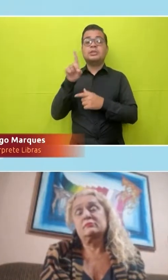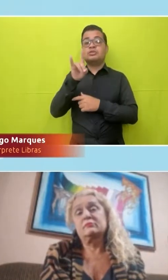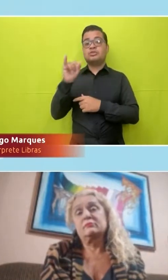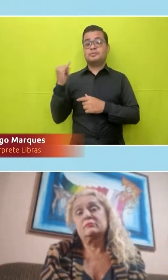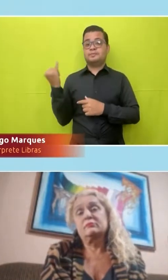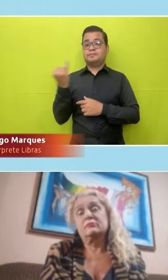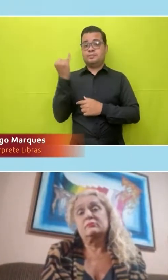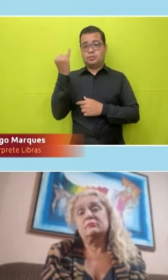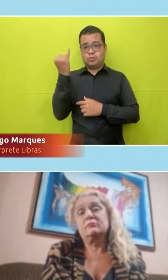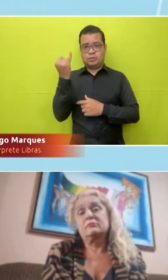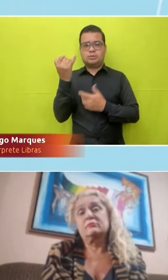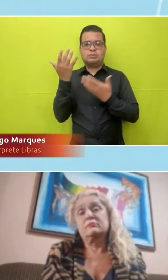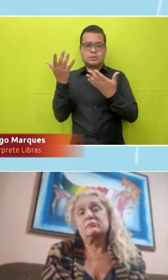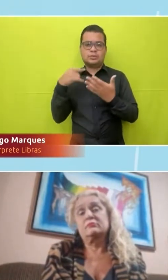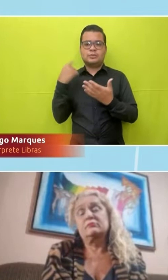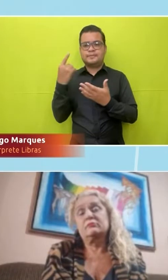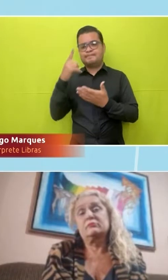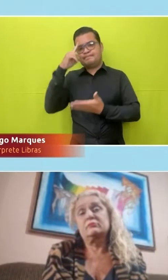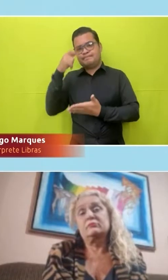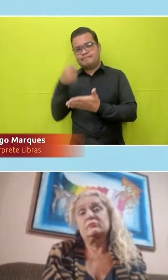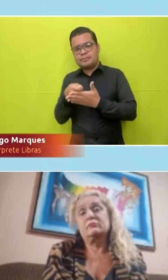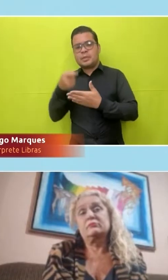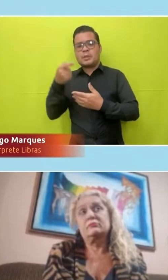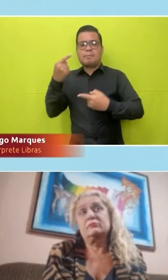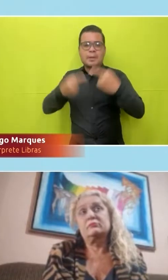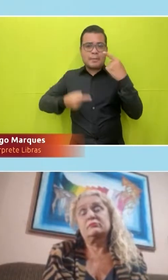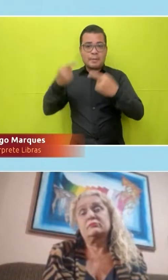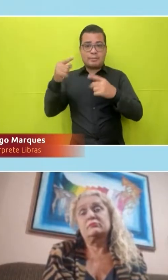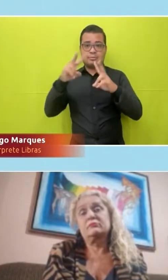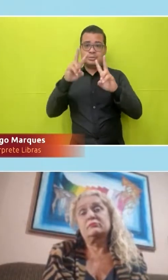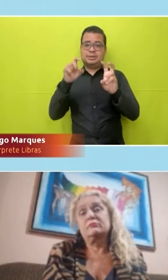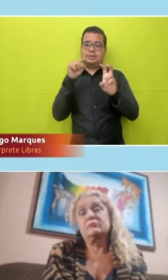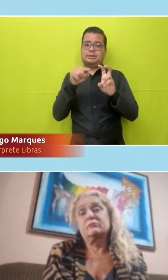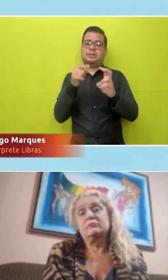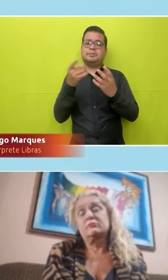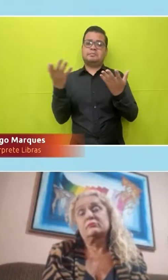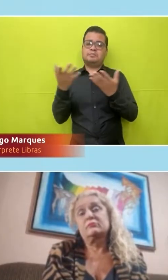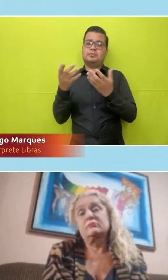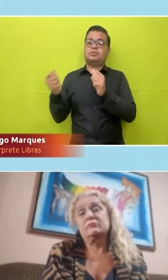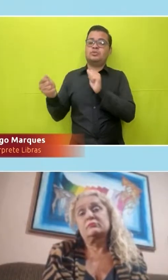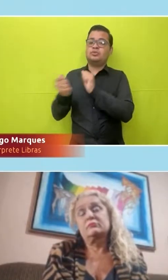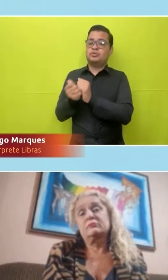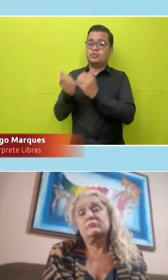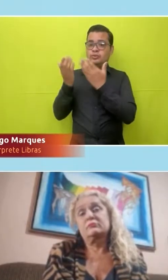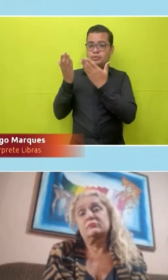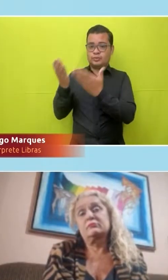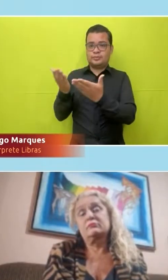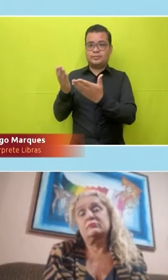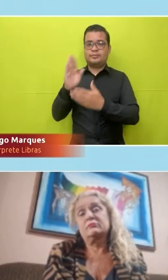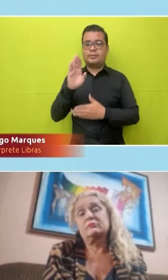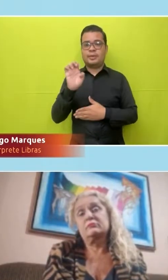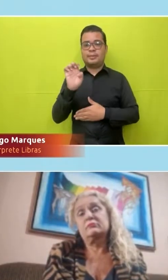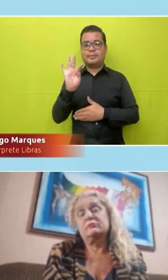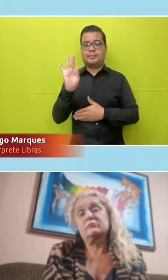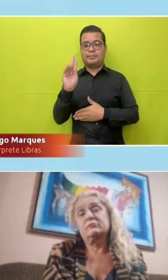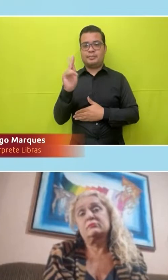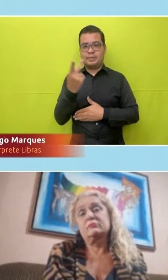gente decidiu discutir esse tema e a gente conta com uma presença muito importante para falar sobre isso, a Beth